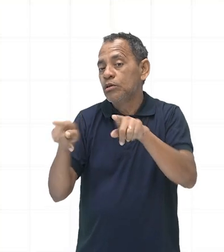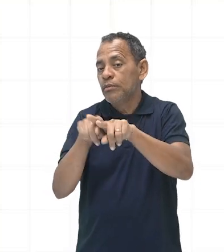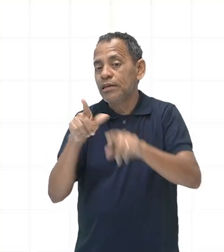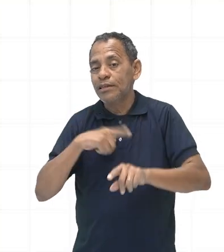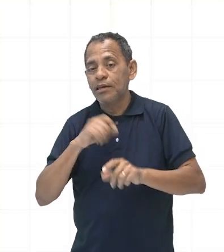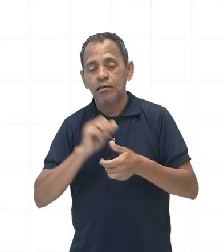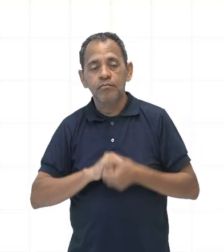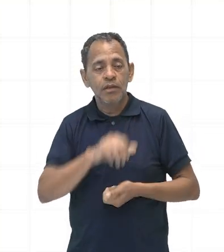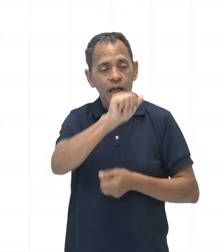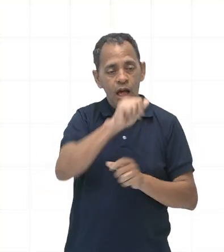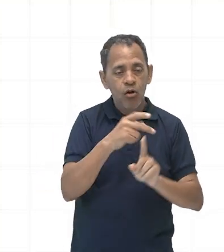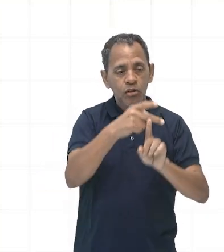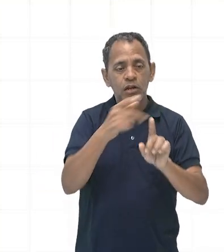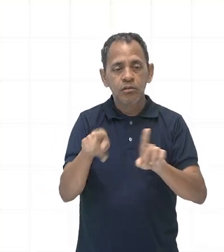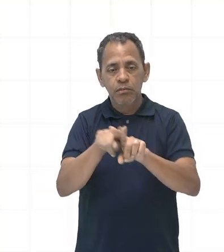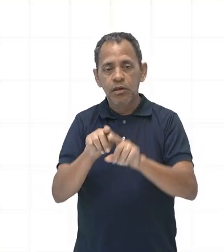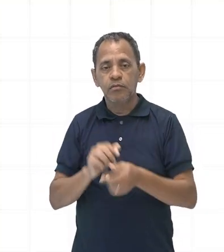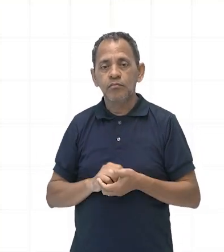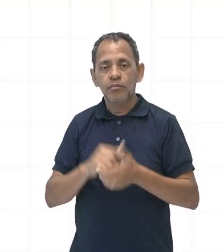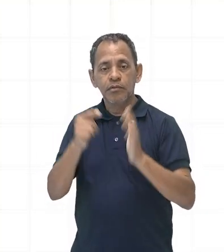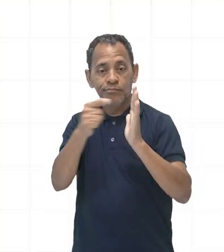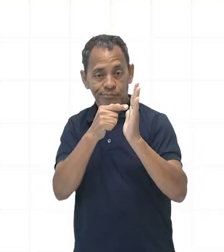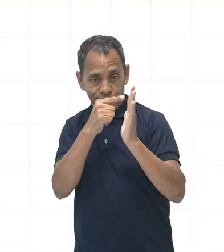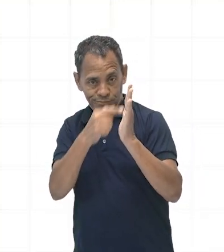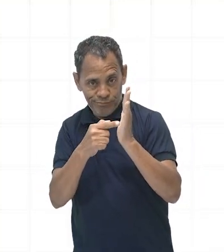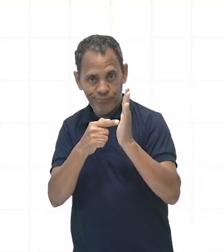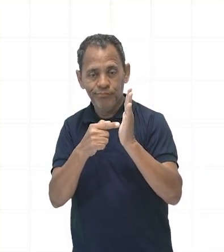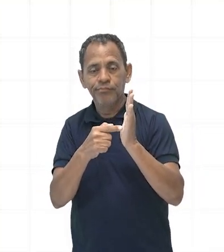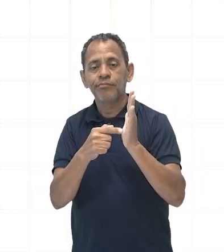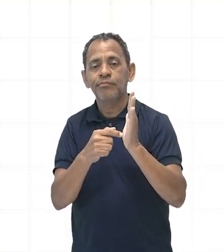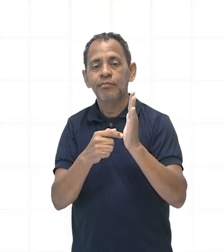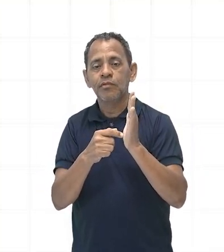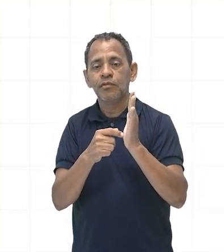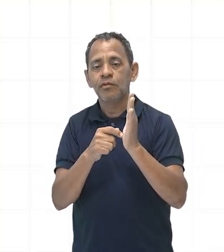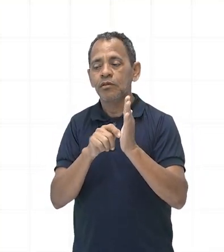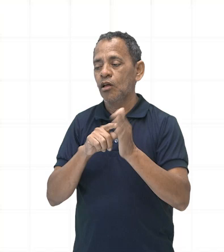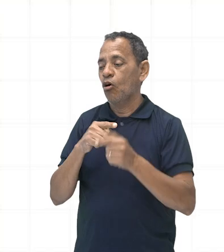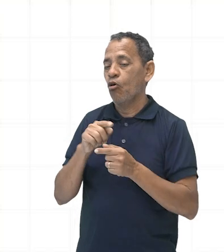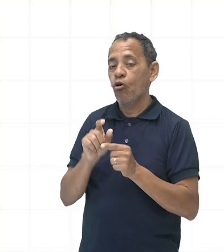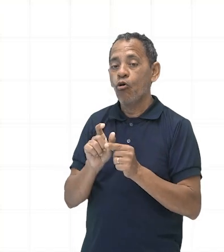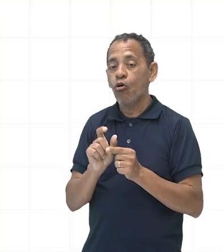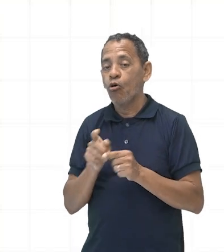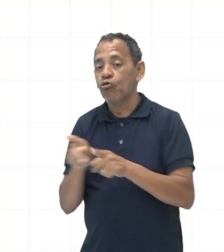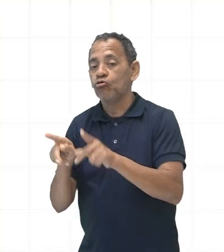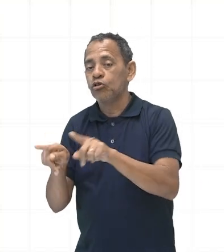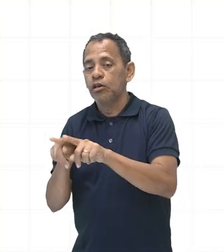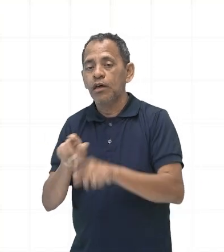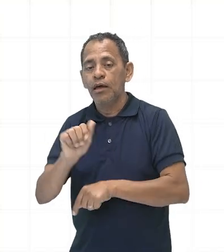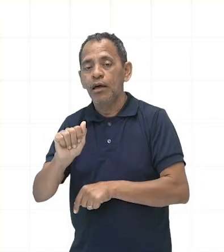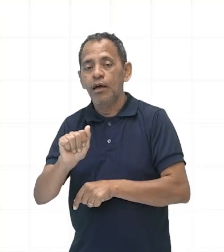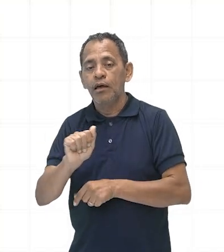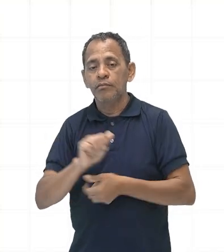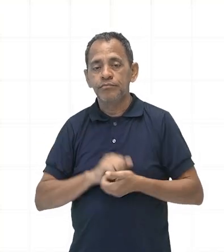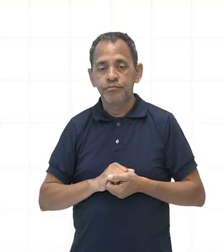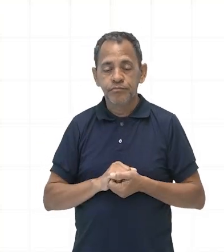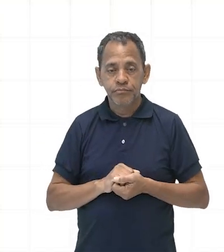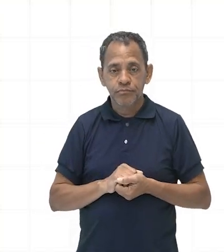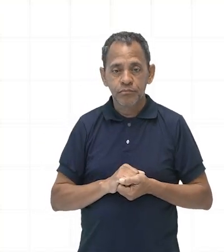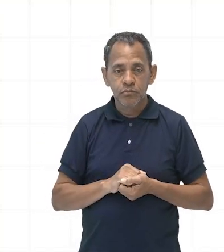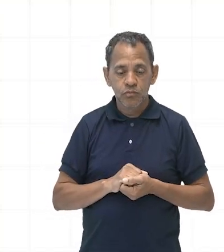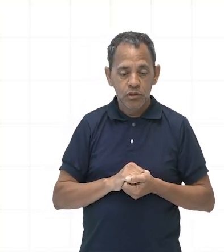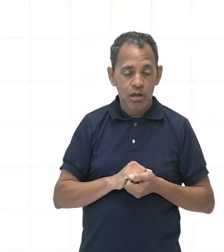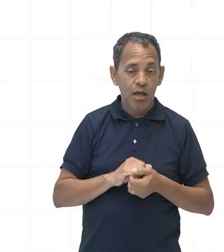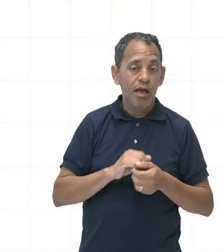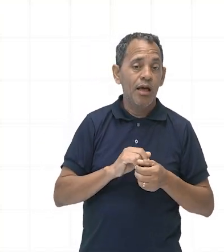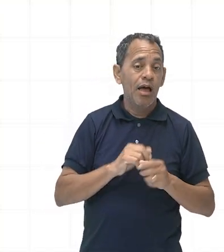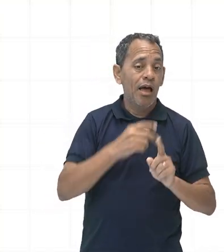Então, tirando o A ao quadrado dessa parcela, sobra exatamente quem? A. Tirando o A ao quadrado dessa